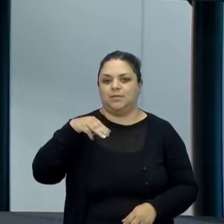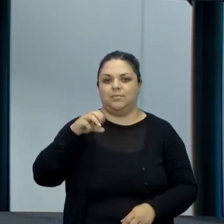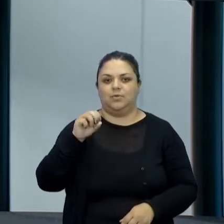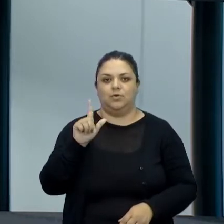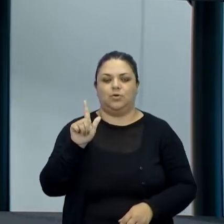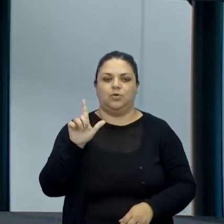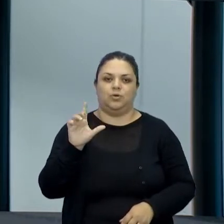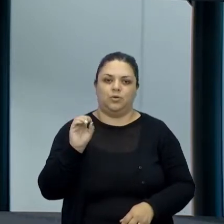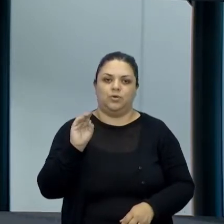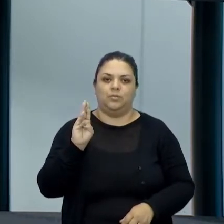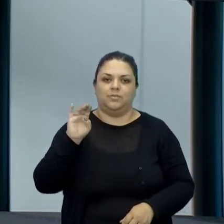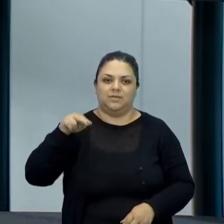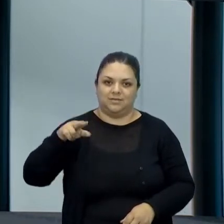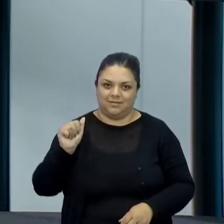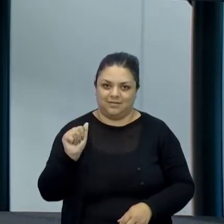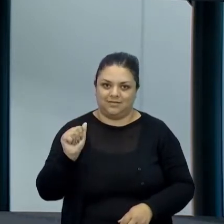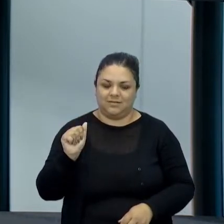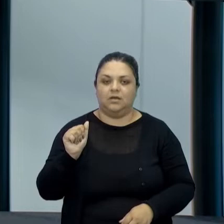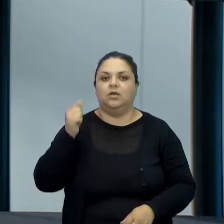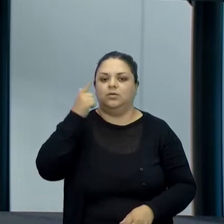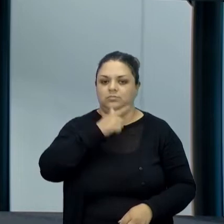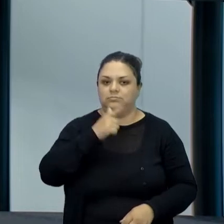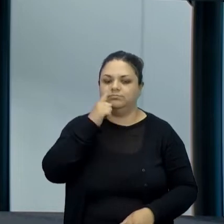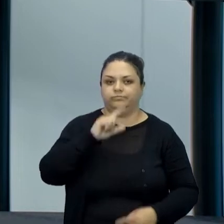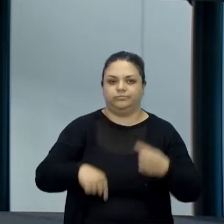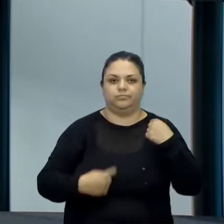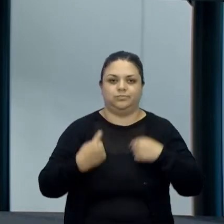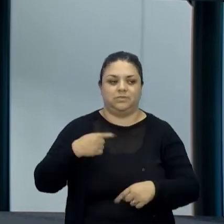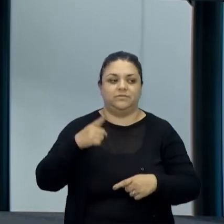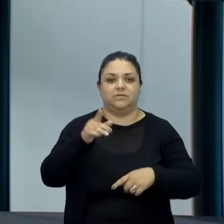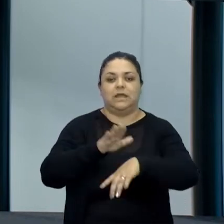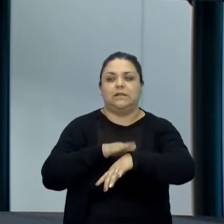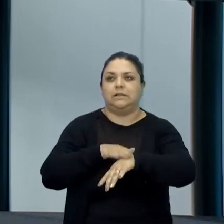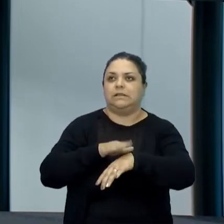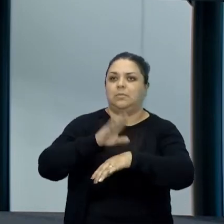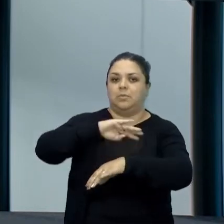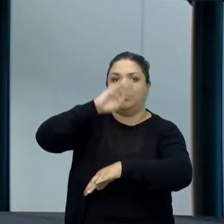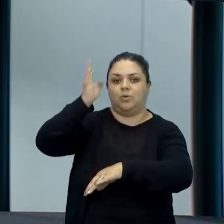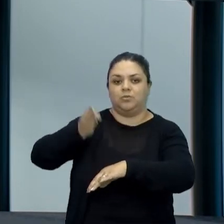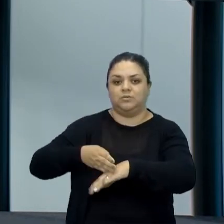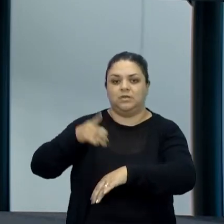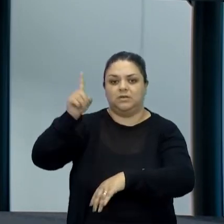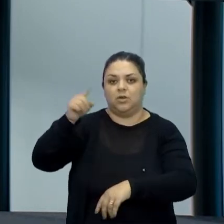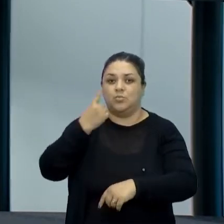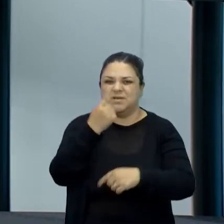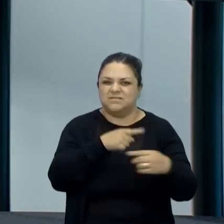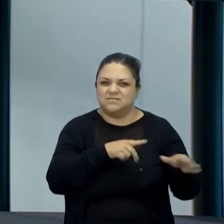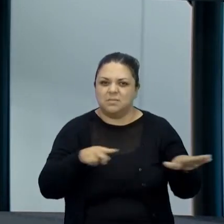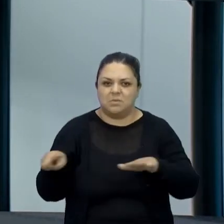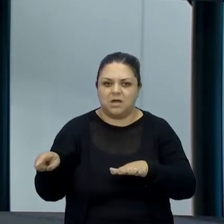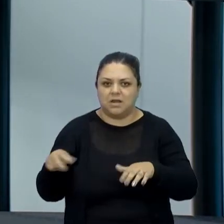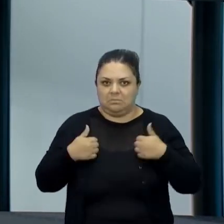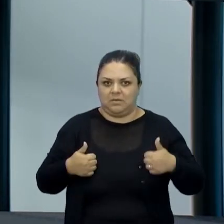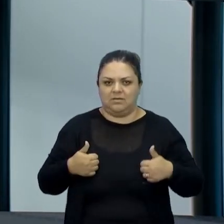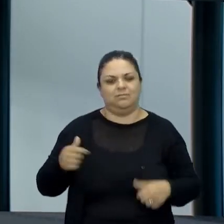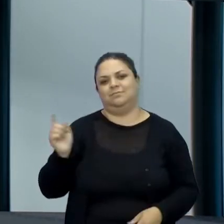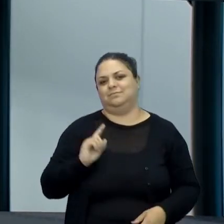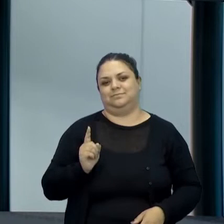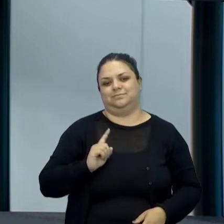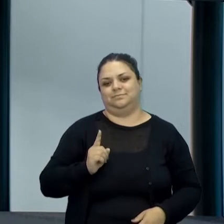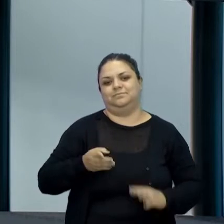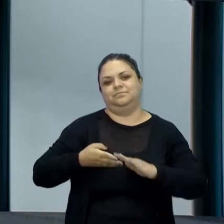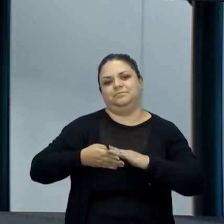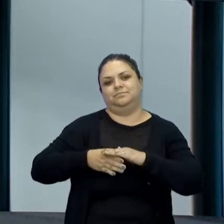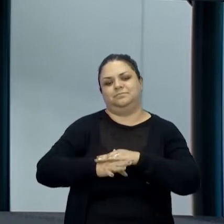acontece depois que você passa um tempo, por exemplo, em regiões montanhosas. Quanto tempo, Sumaia? Uma semana? Não, acabei de falar. Pelo menos